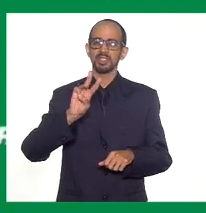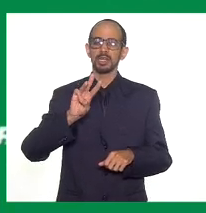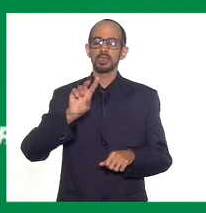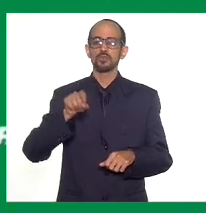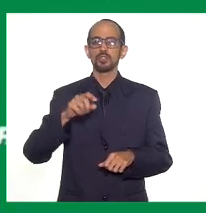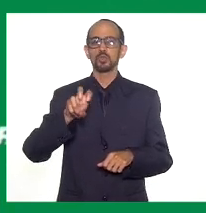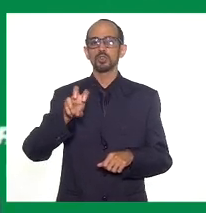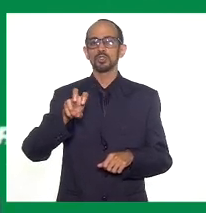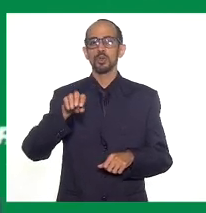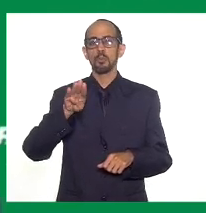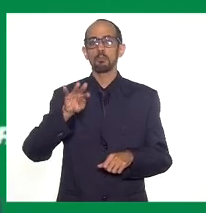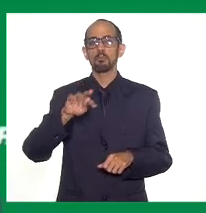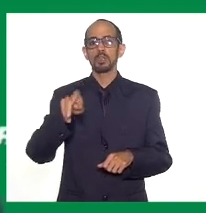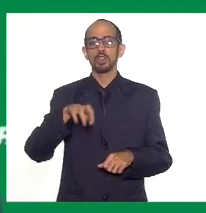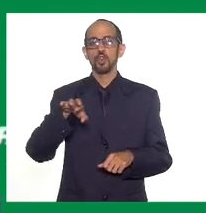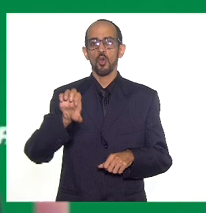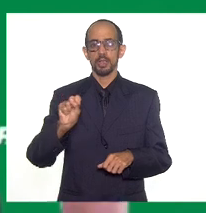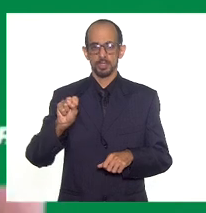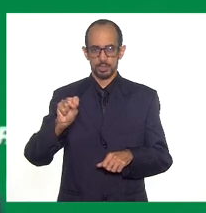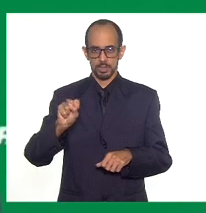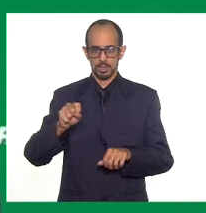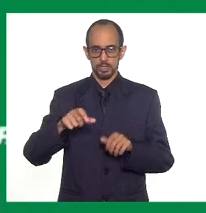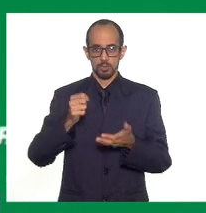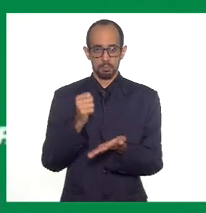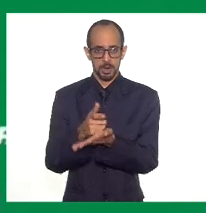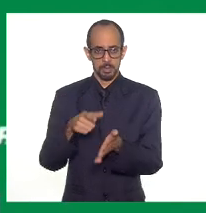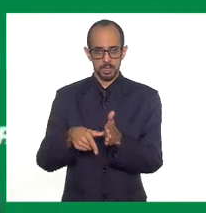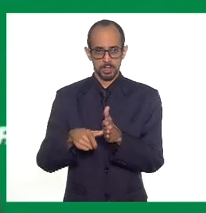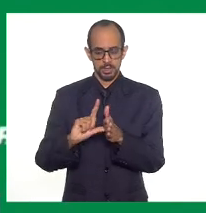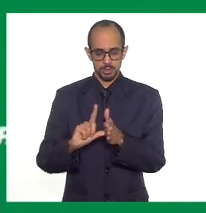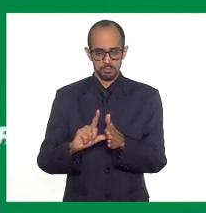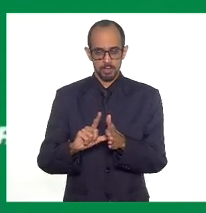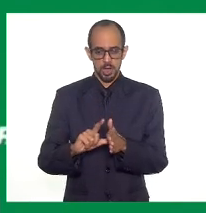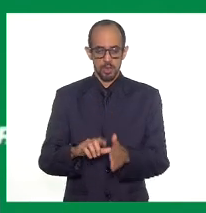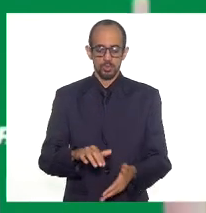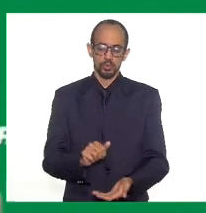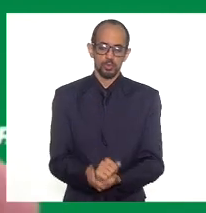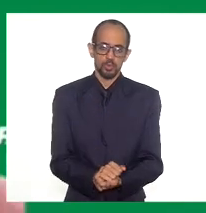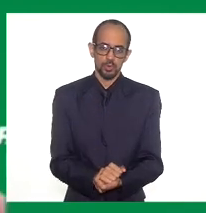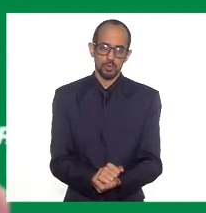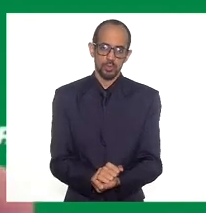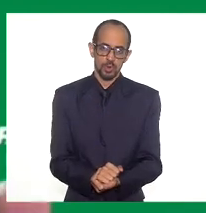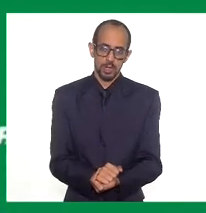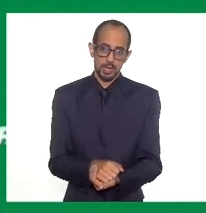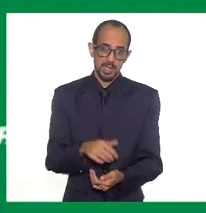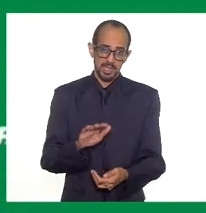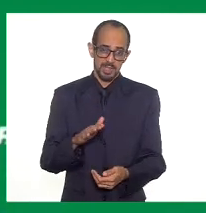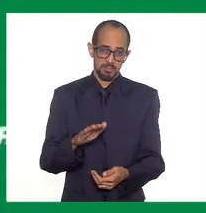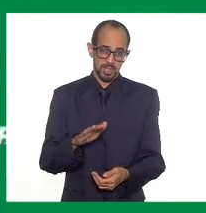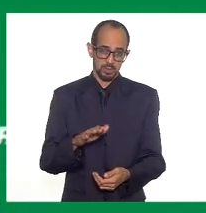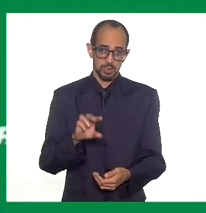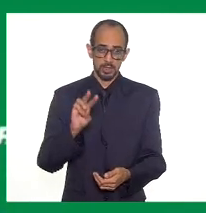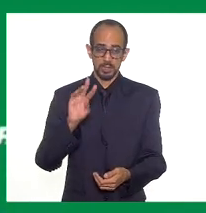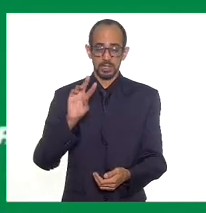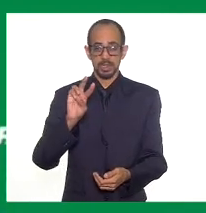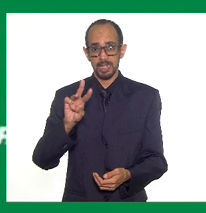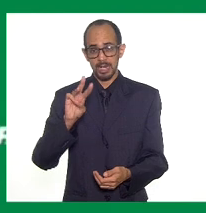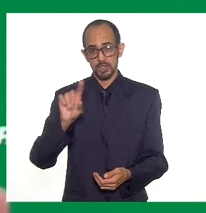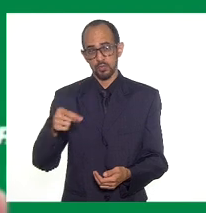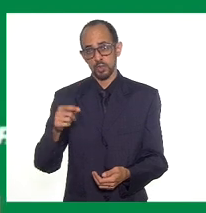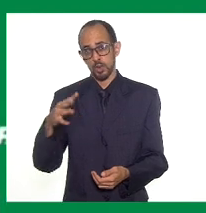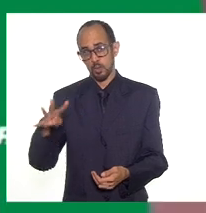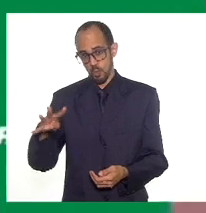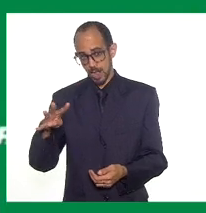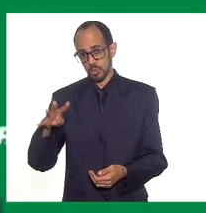operações de antecipação, referentes a mais de 20 mil faturas. Né, e desses 3,4 bilhões de pagamentos